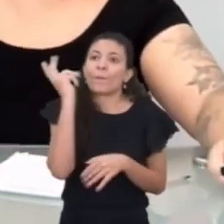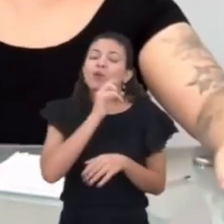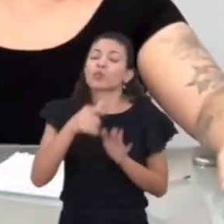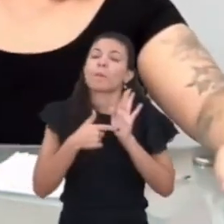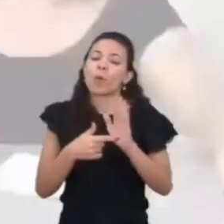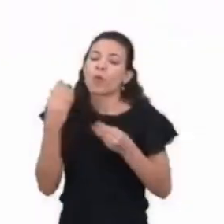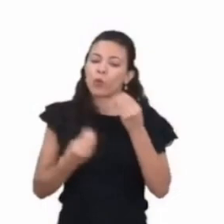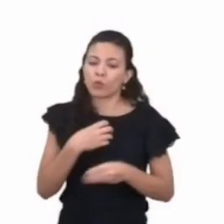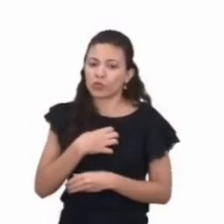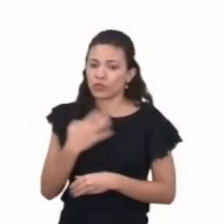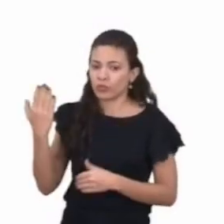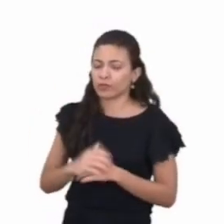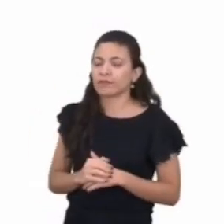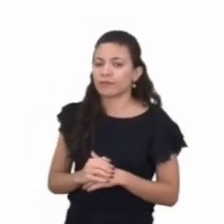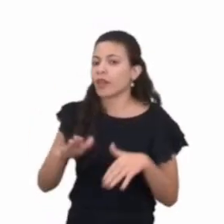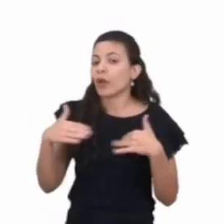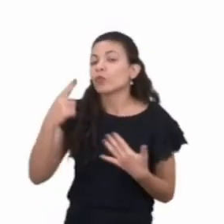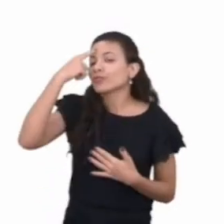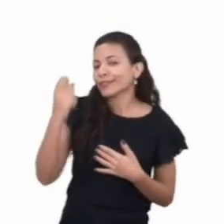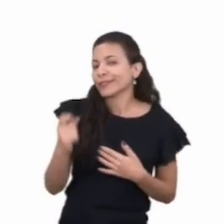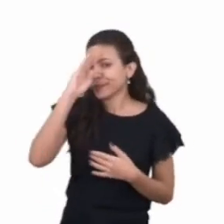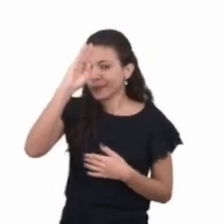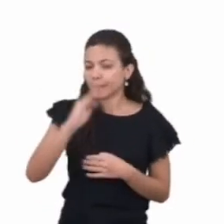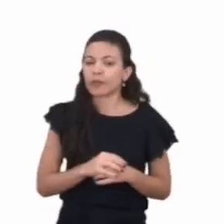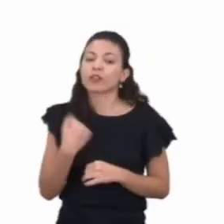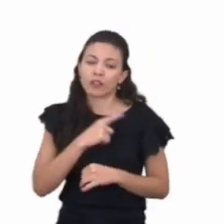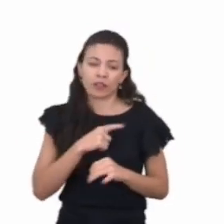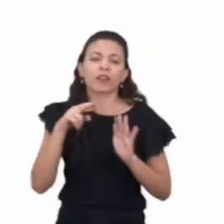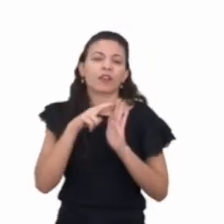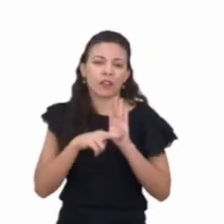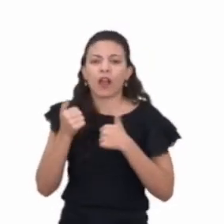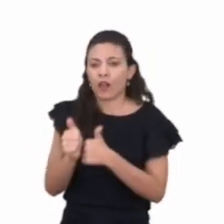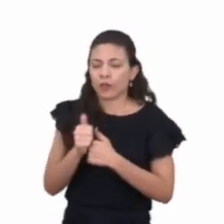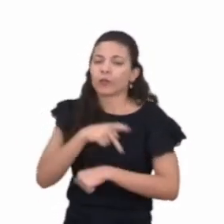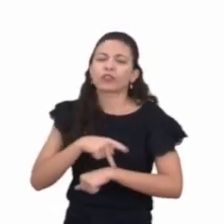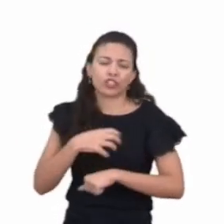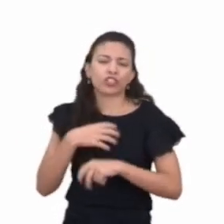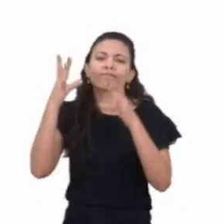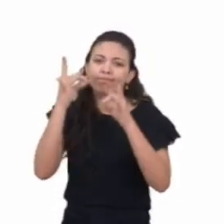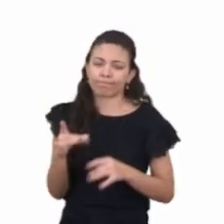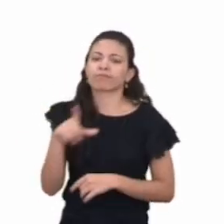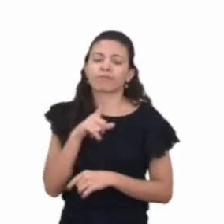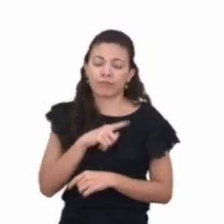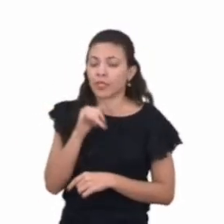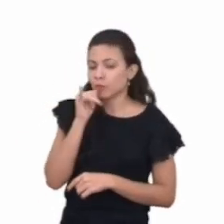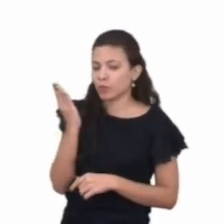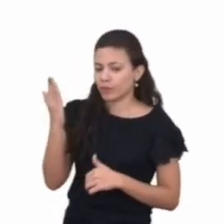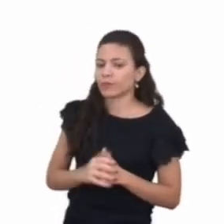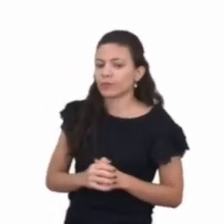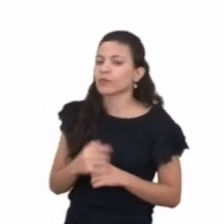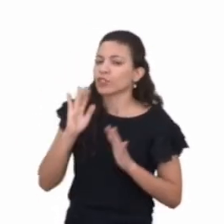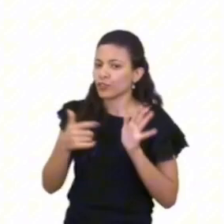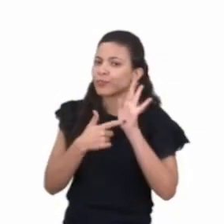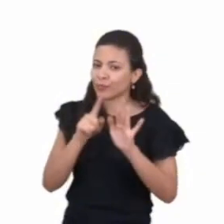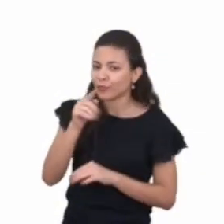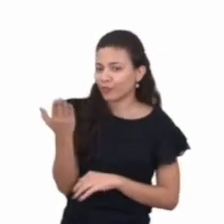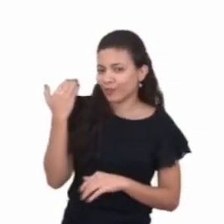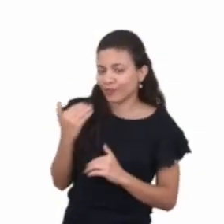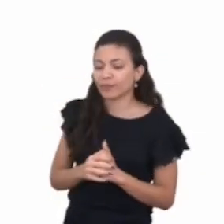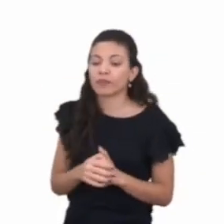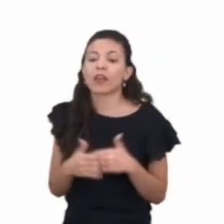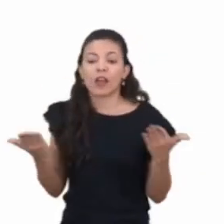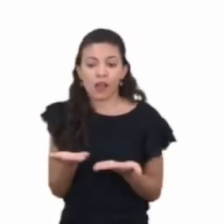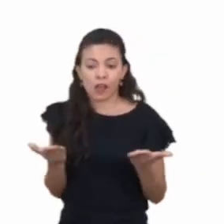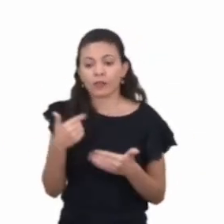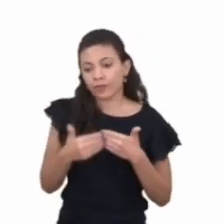ilustrativo. Qual que é a ideia aqui? A gente vai ter um relatório de acompanhamento pedagógico, que vai ser mais detalhado, que é essa ferramenta aqui que eu já vendi ela bem pra vocês. Mas a ideia aqui é que